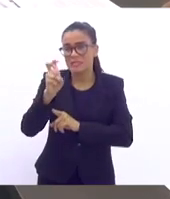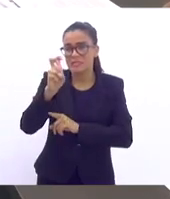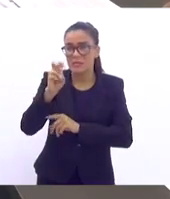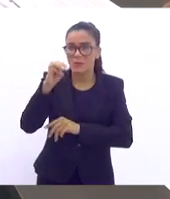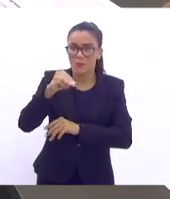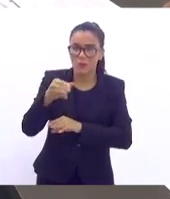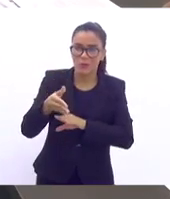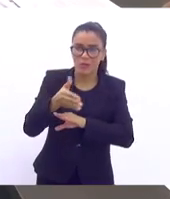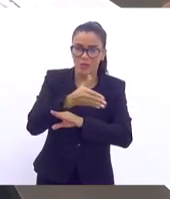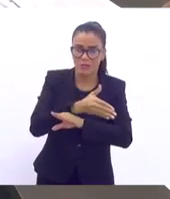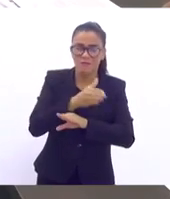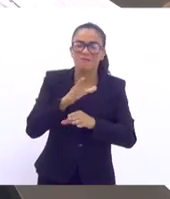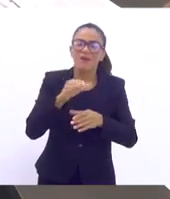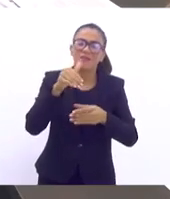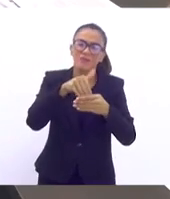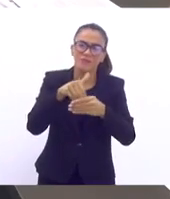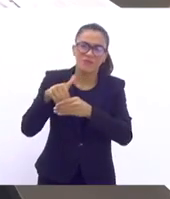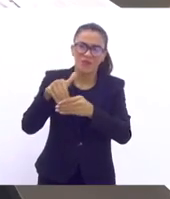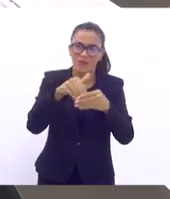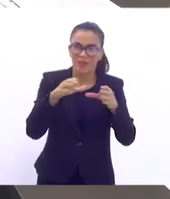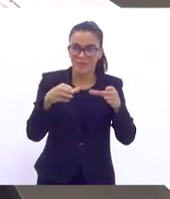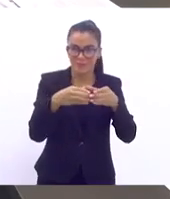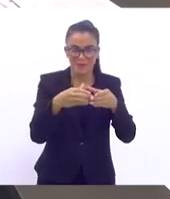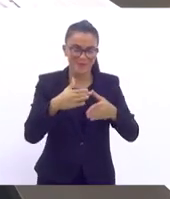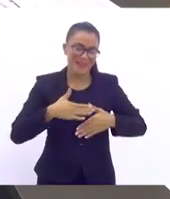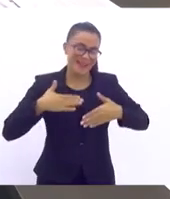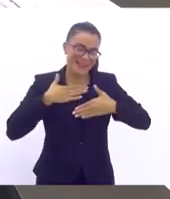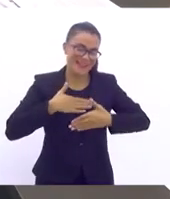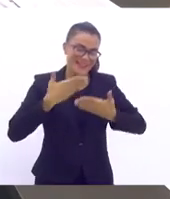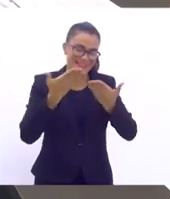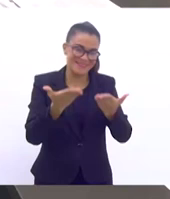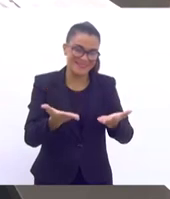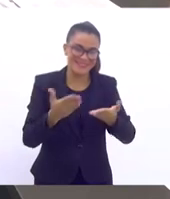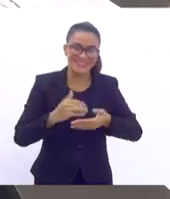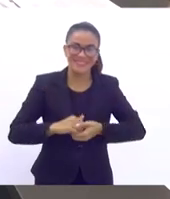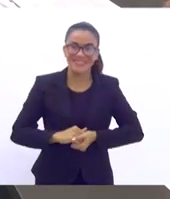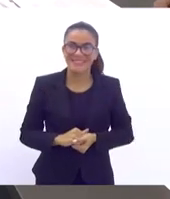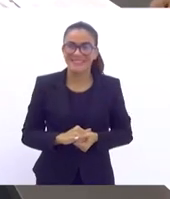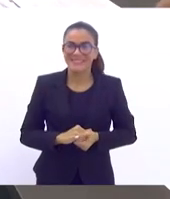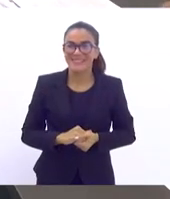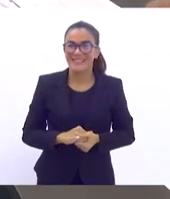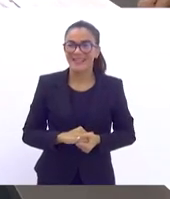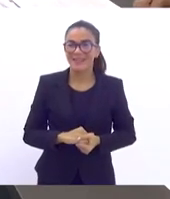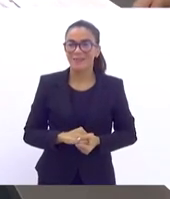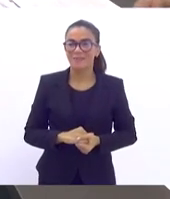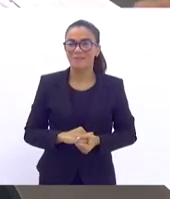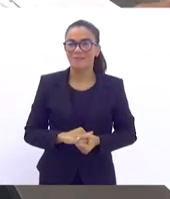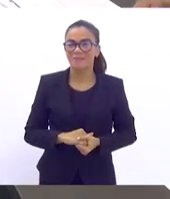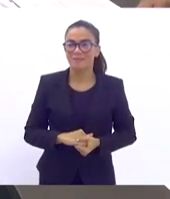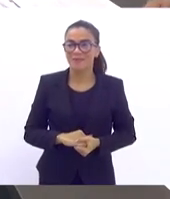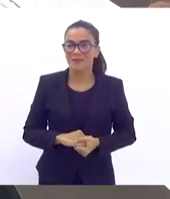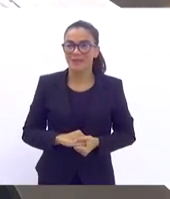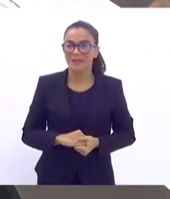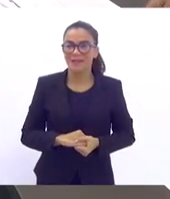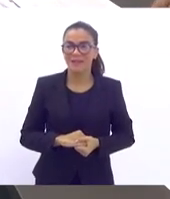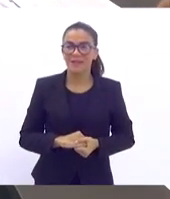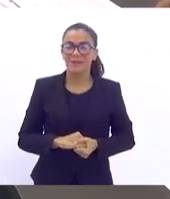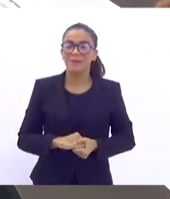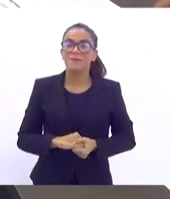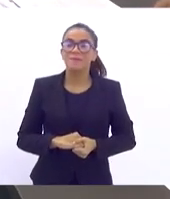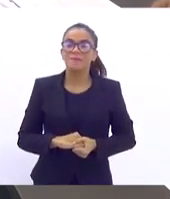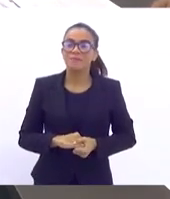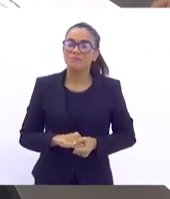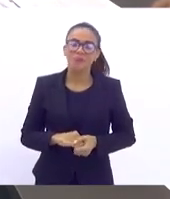a gente vai votar em bloco alguns projetos para alegria de vossa excelência do professor Josimar Obrigado Presidente